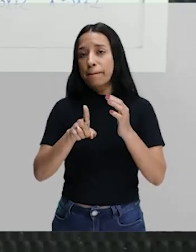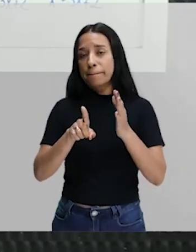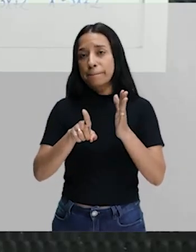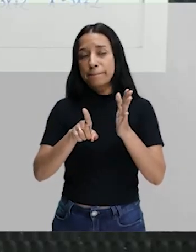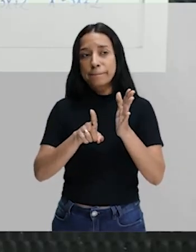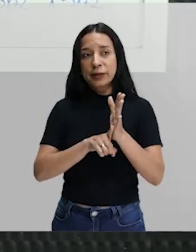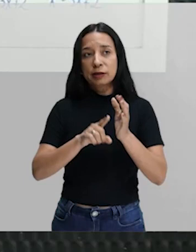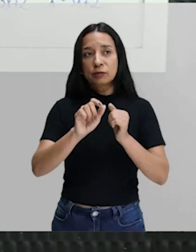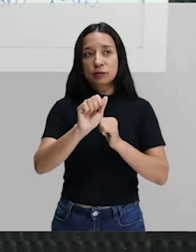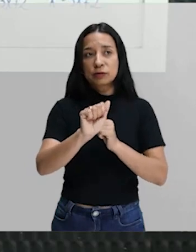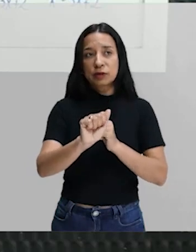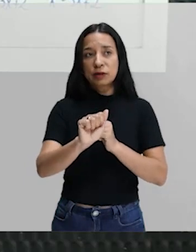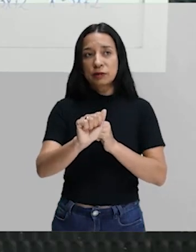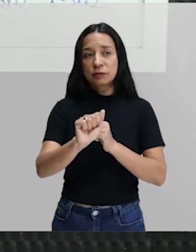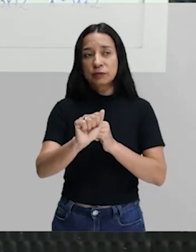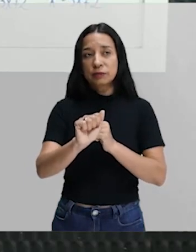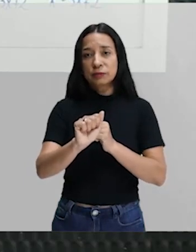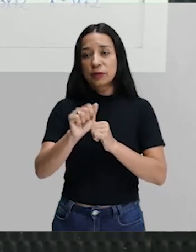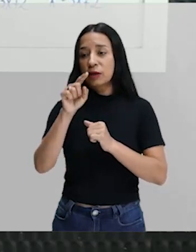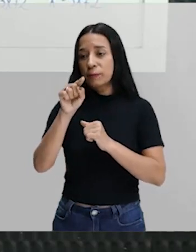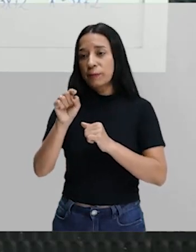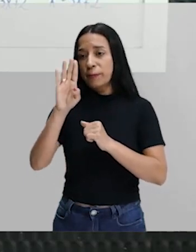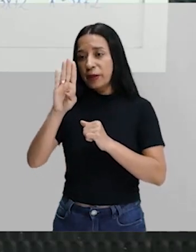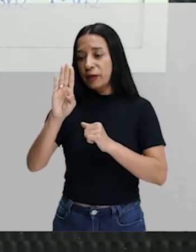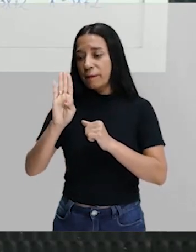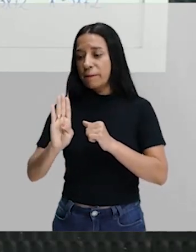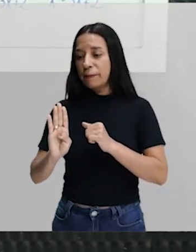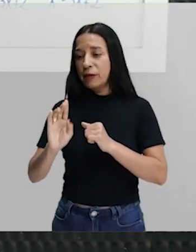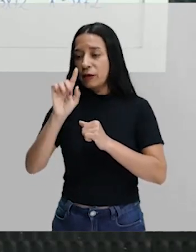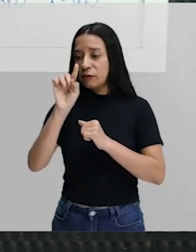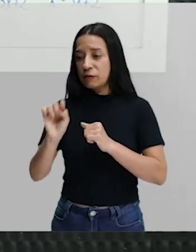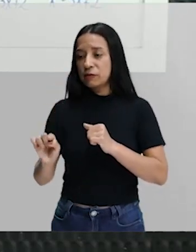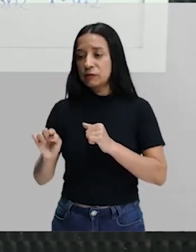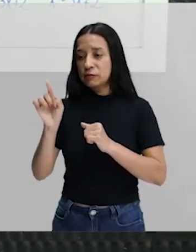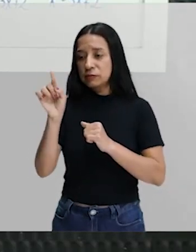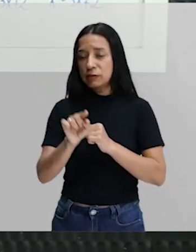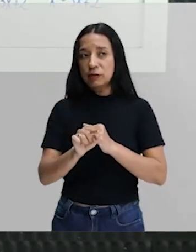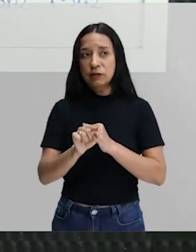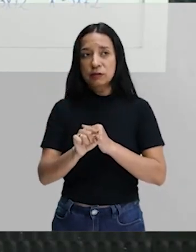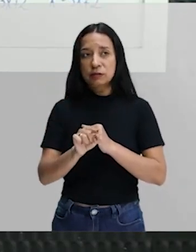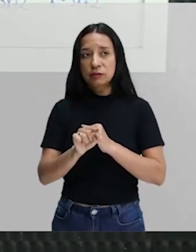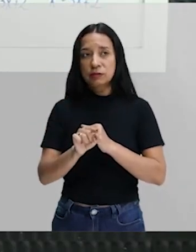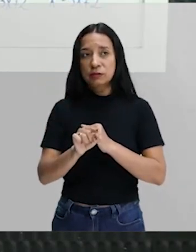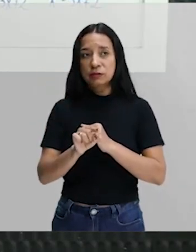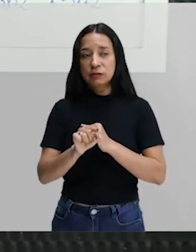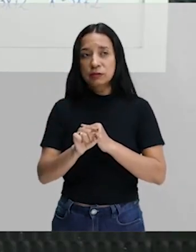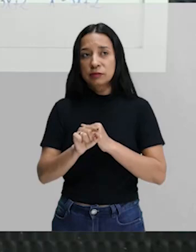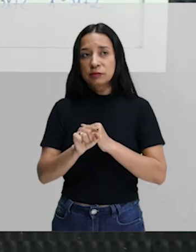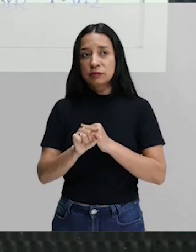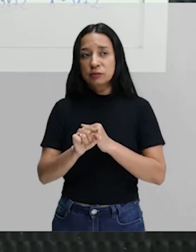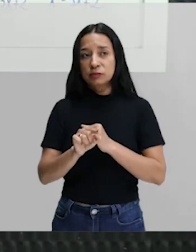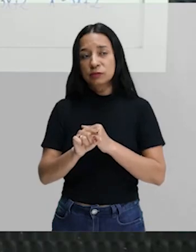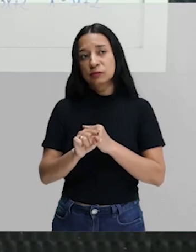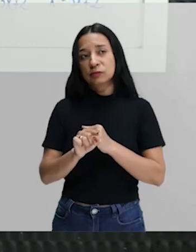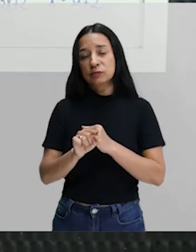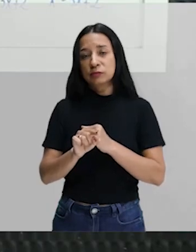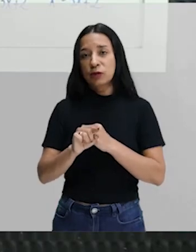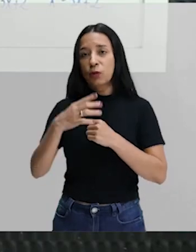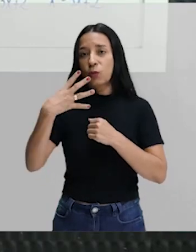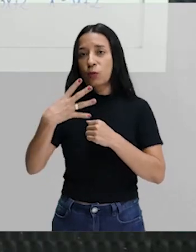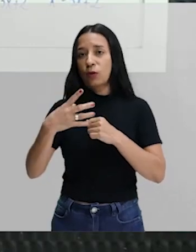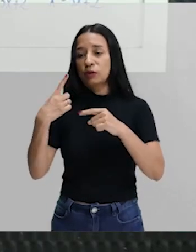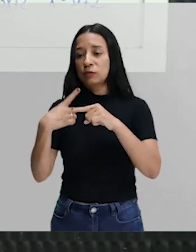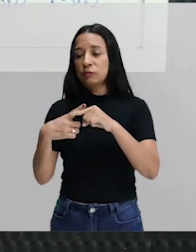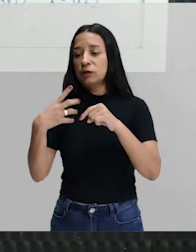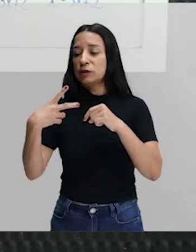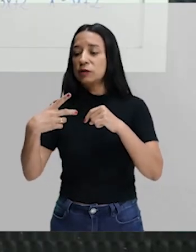mais B cancela com menos B, e você tem 4 mais 7 dá